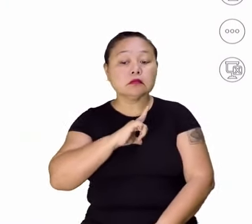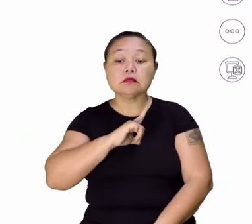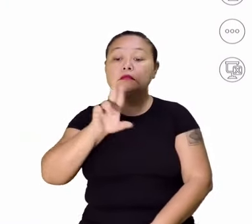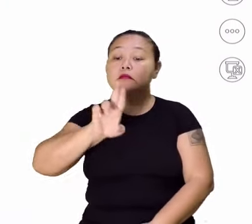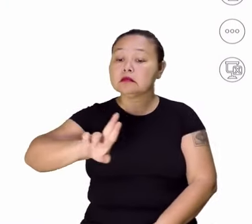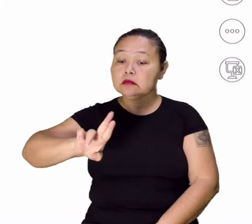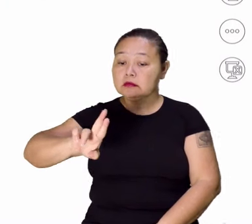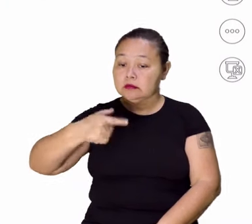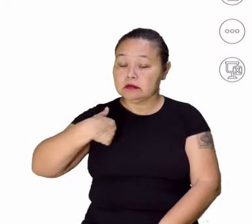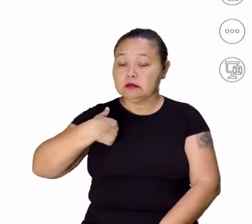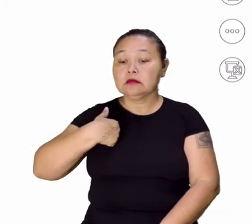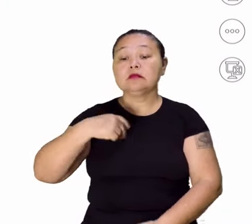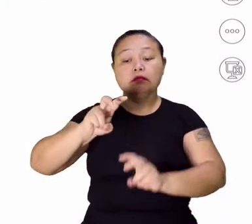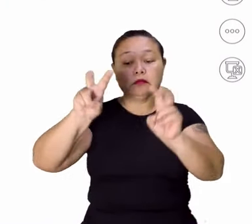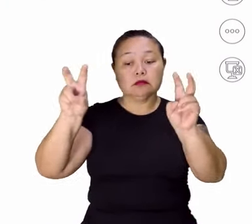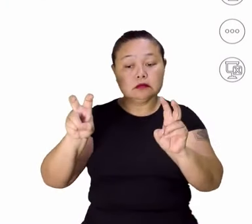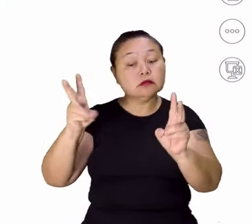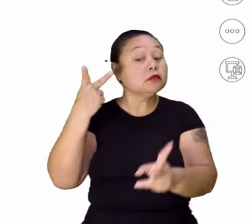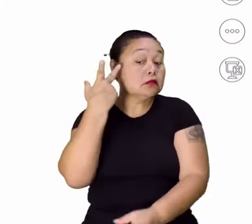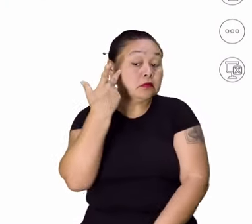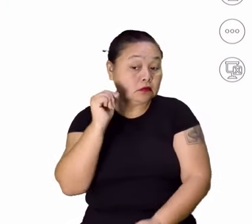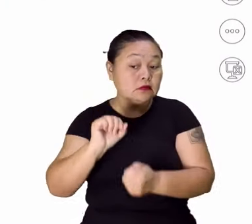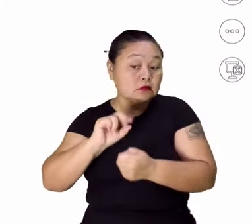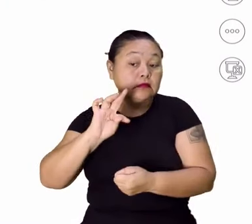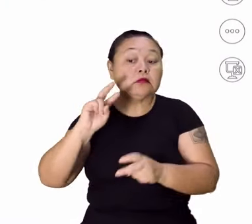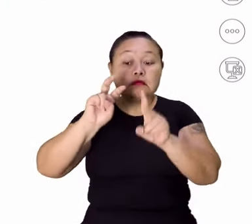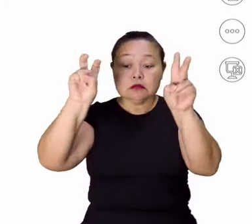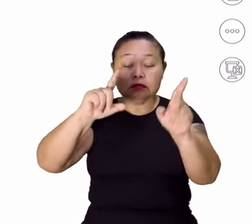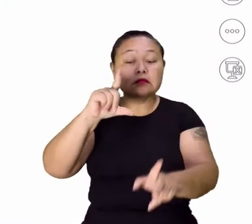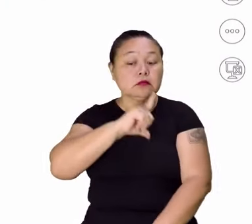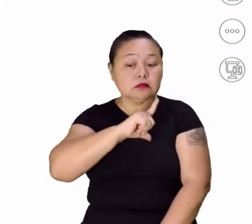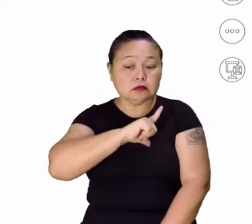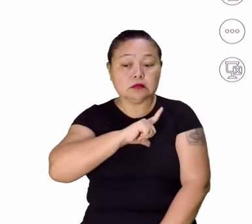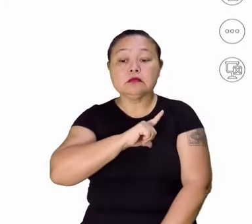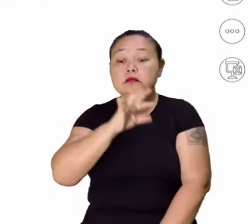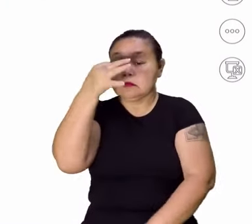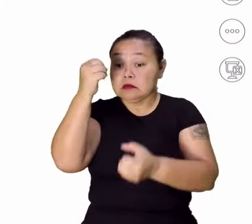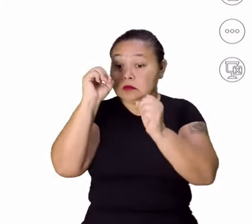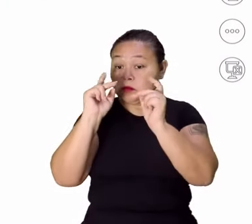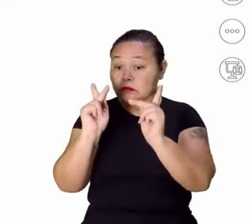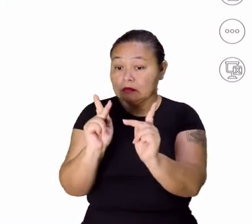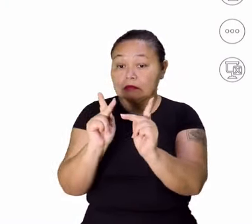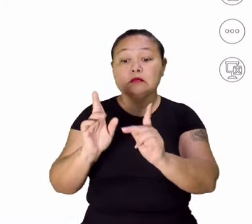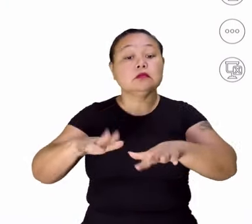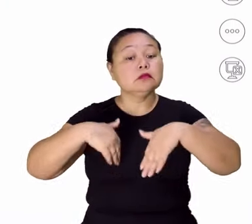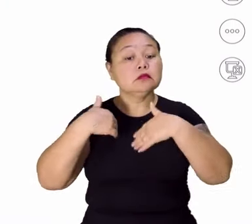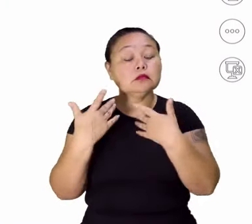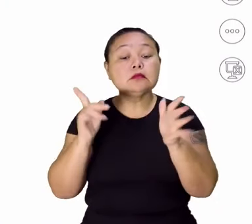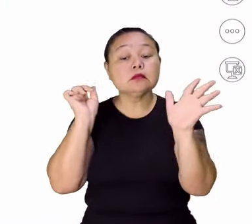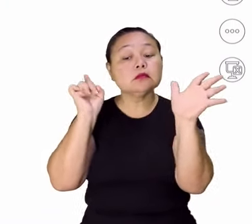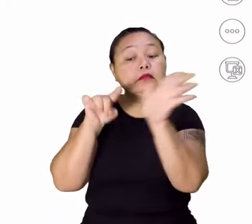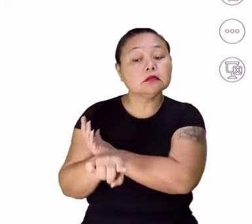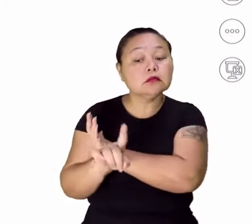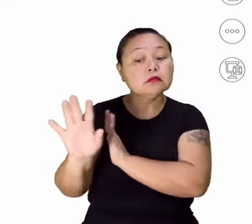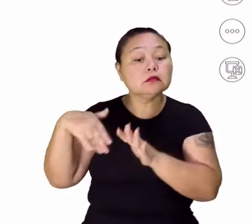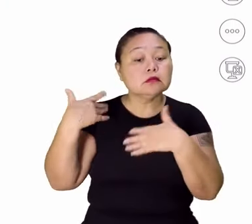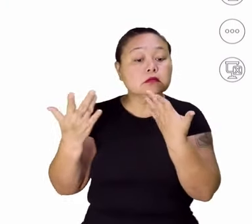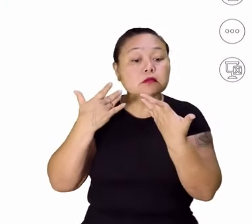aplicação dos computadores, é bem comum, todo computador tem que ter isso bem e funcionando, né? E, Décio, a pergunta é o seguinte,